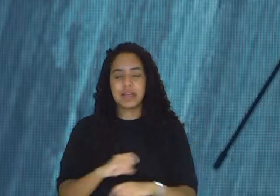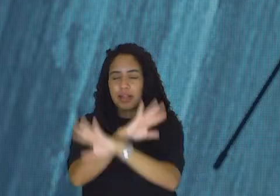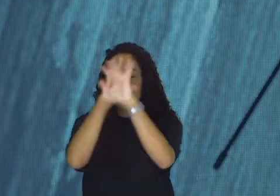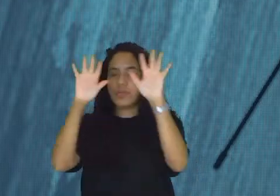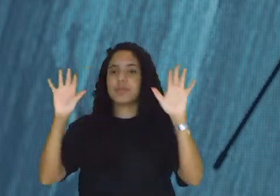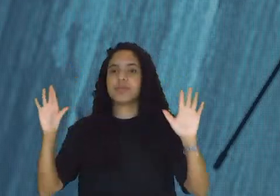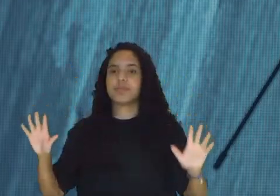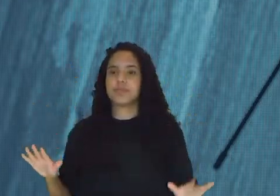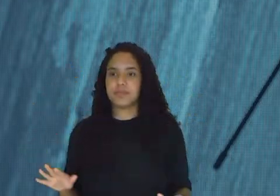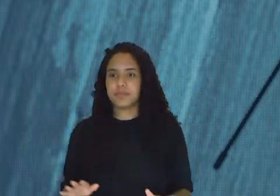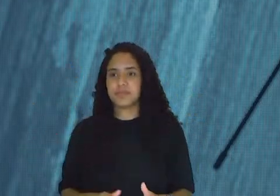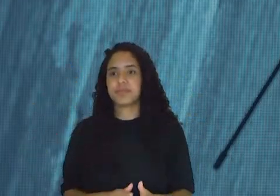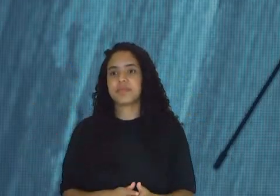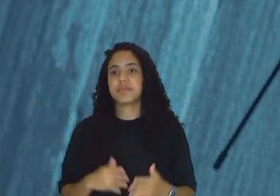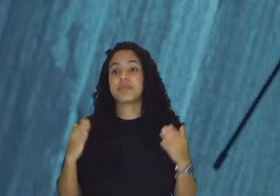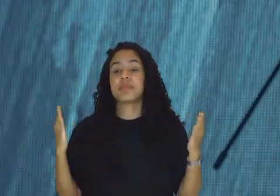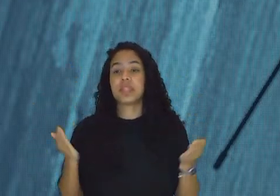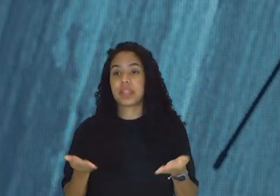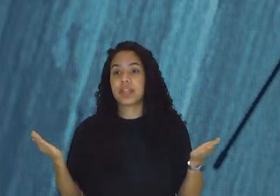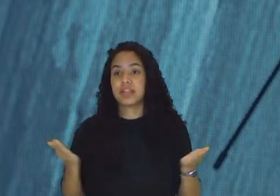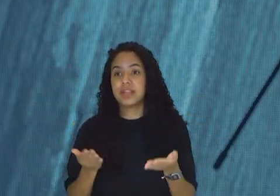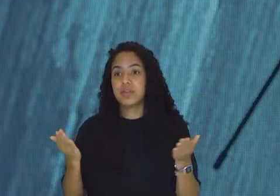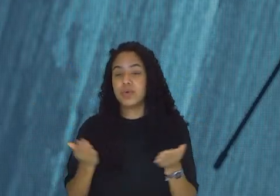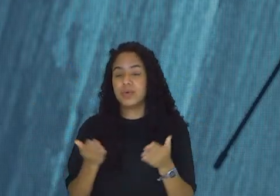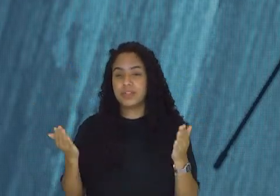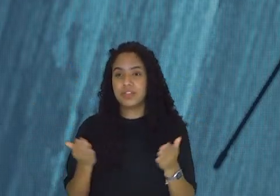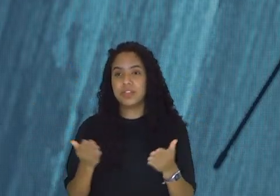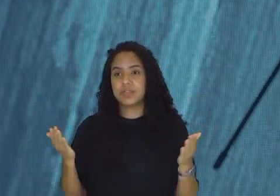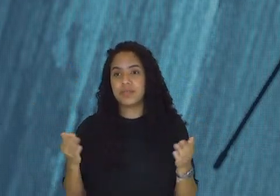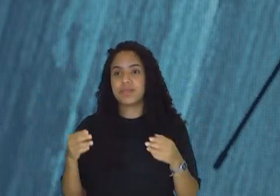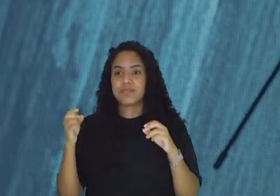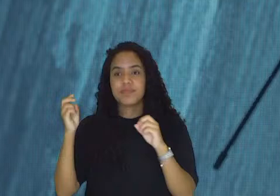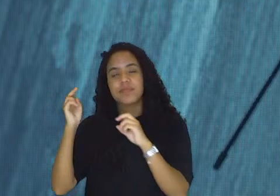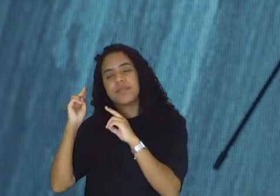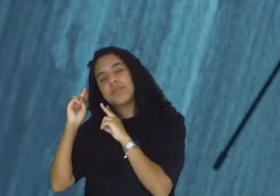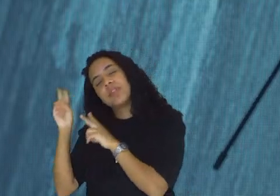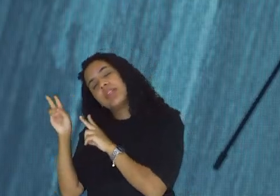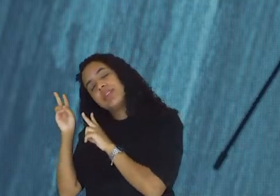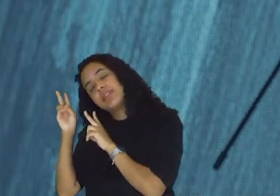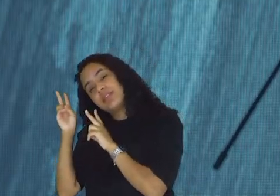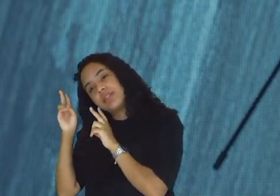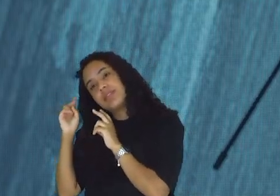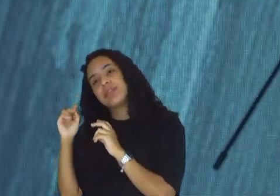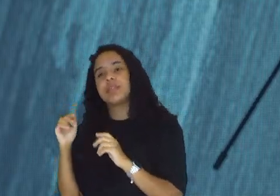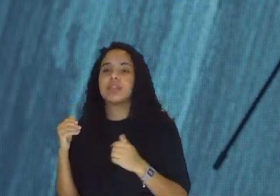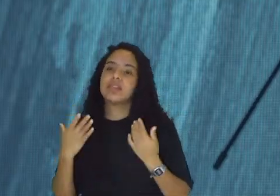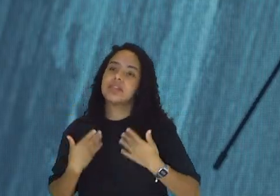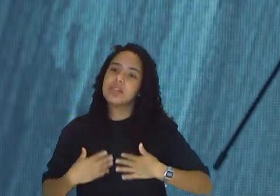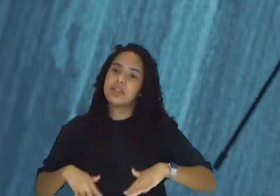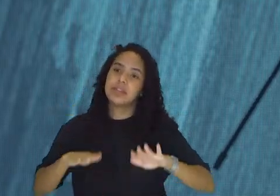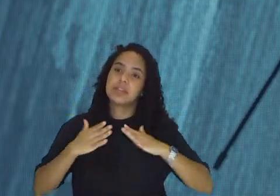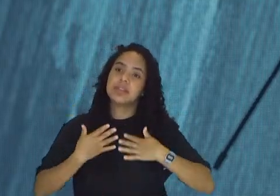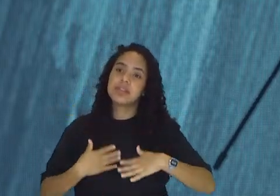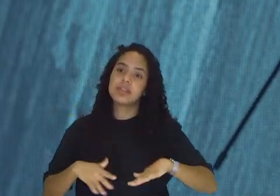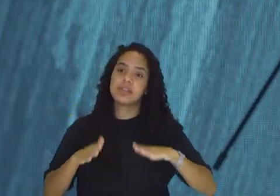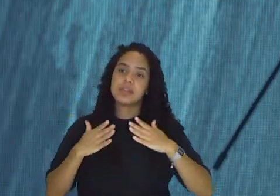possamos deitar e descansar, confiando naquele que prometeu, e ele é fiel para cumprir. Ainda que os nossos